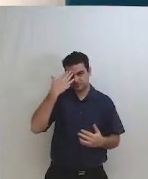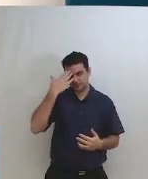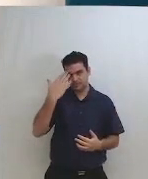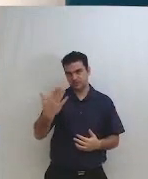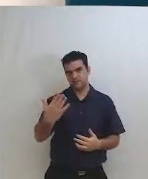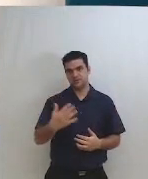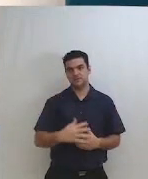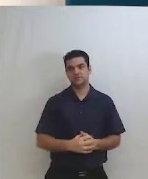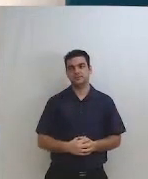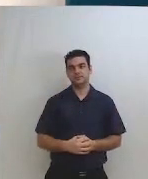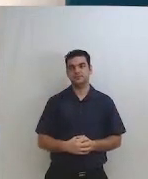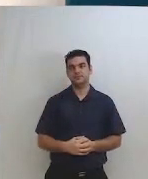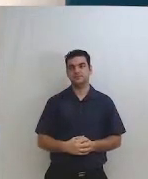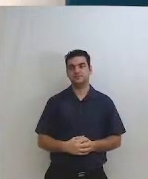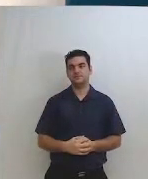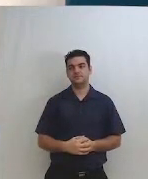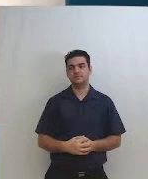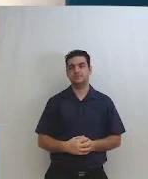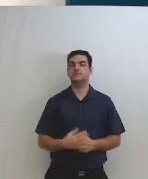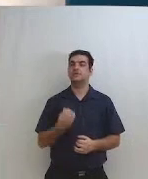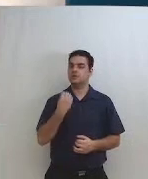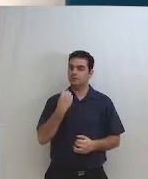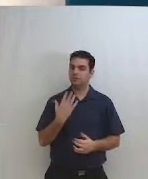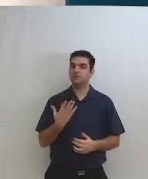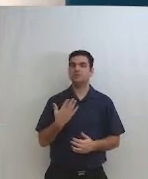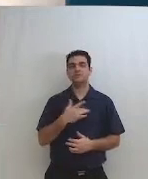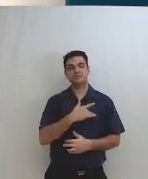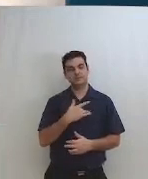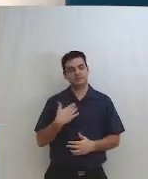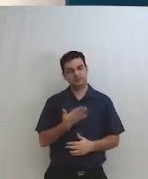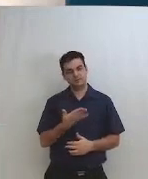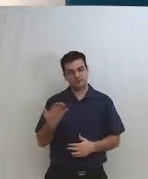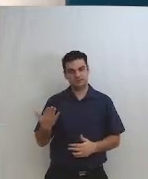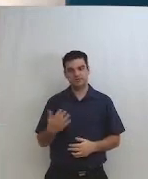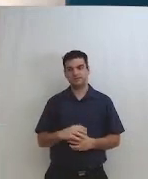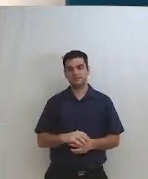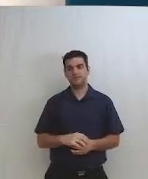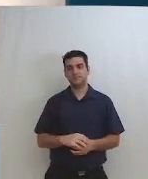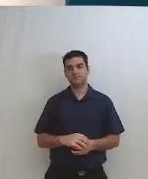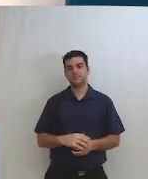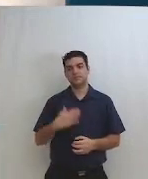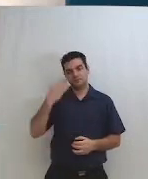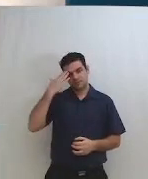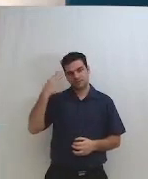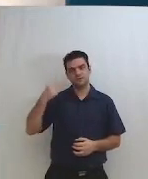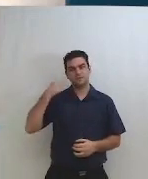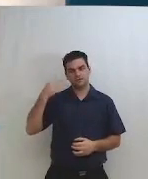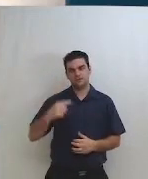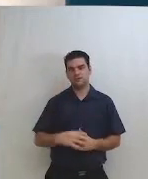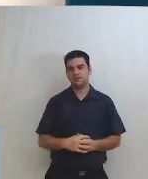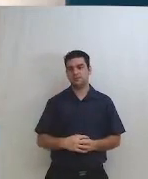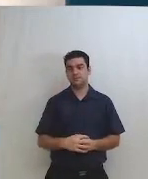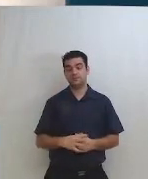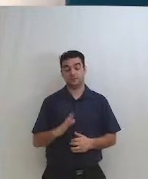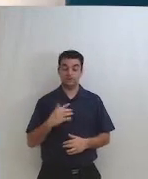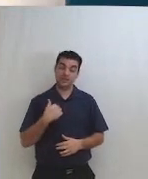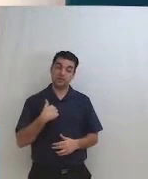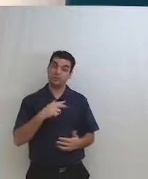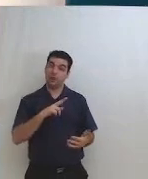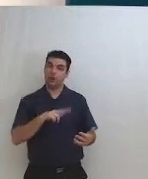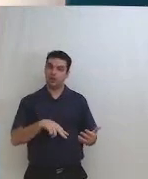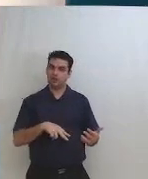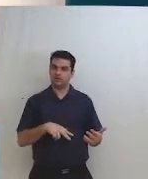Excelências e desejando saúde a todas e todos. Eu agradeço a intervenção, doutor. Eu estou consignando aqui, que, na verdade, eu peguei o processo,